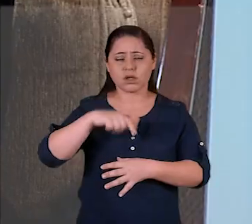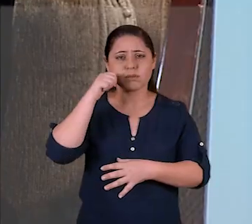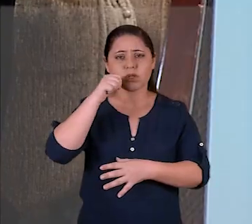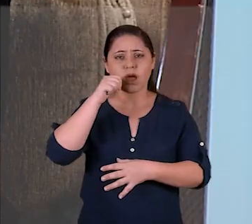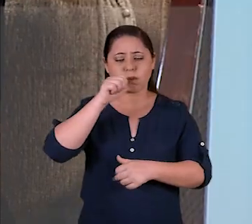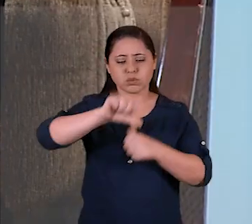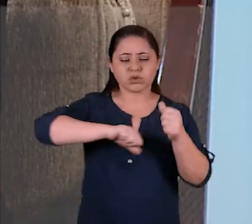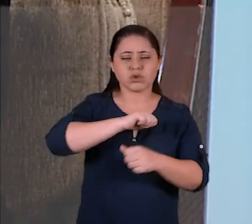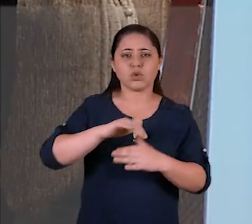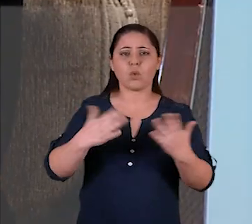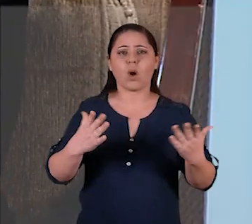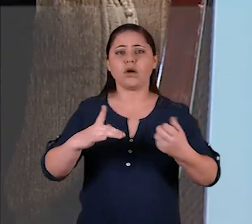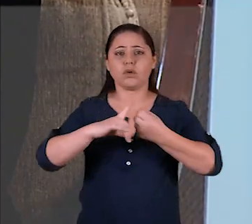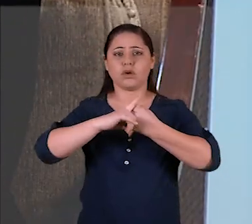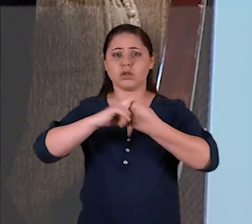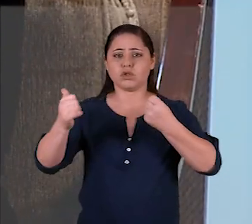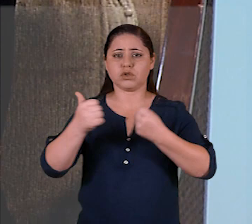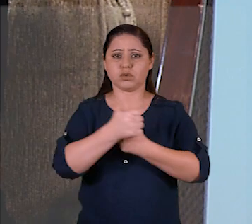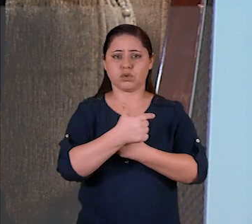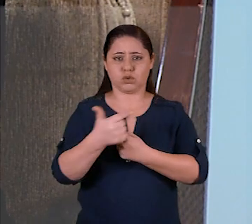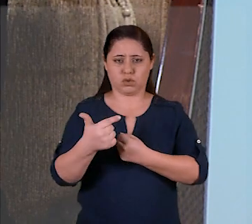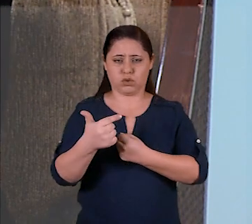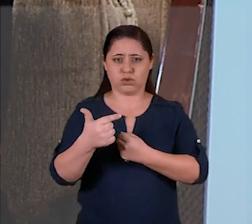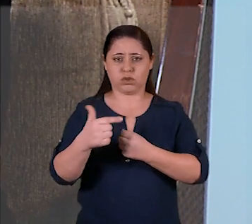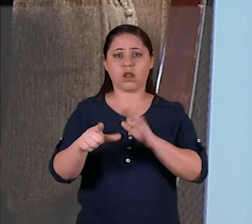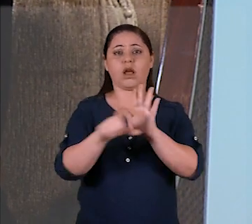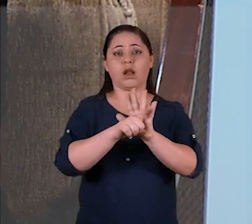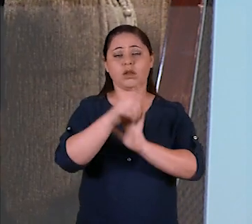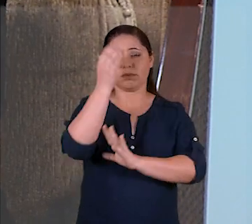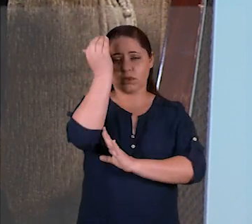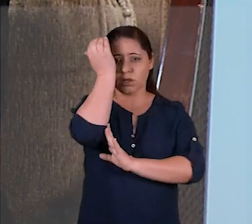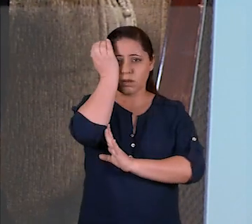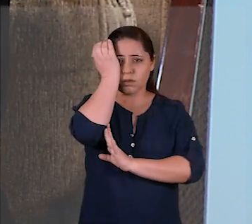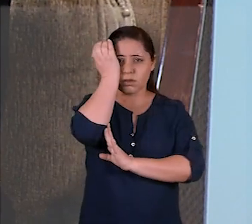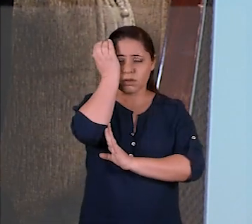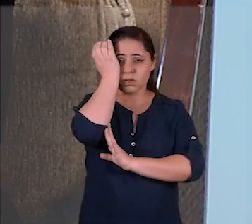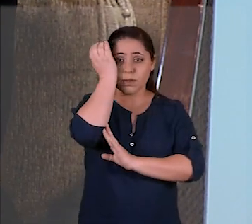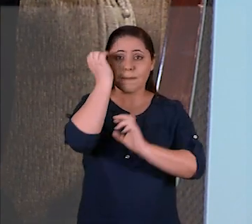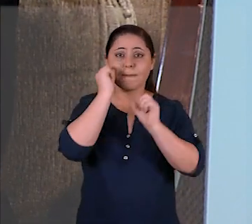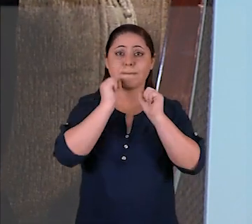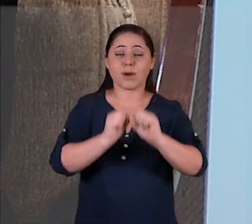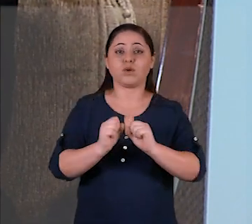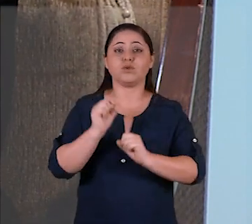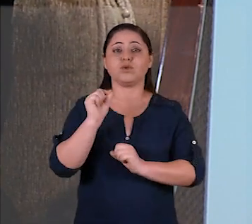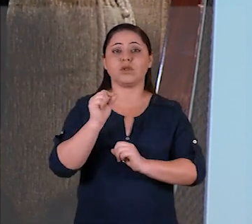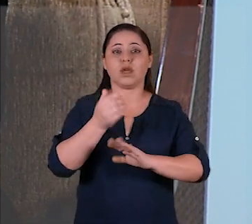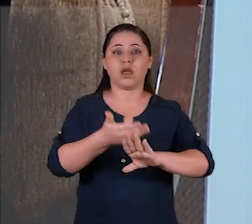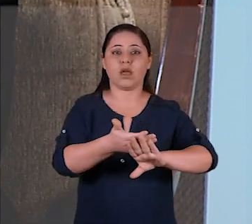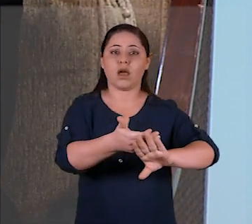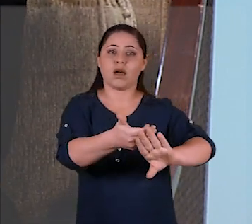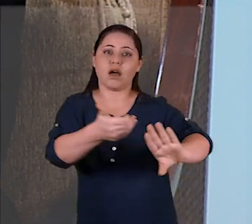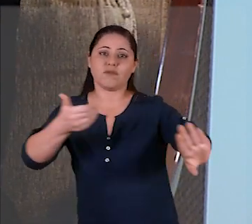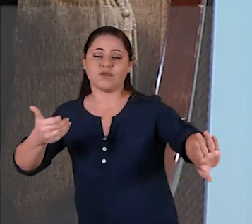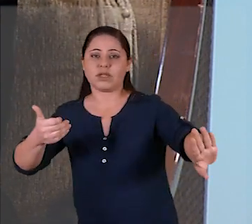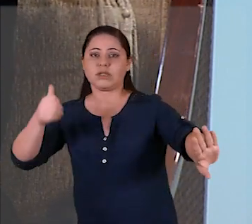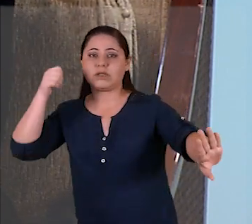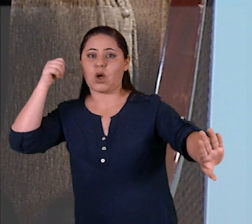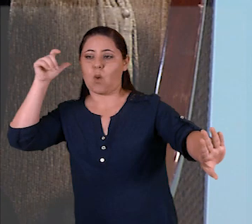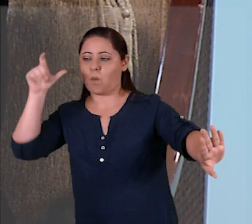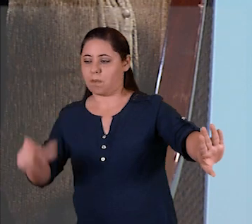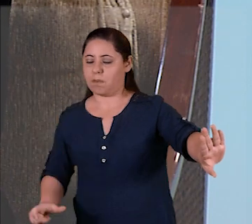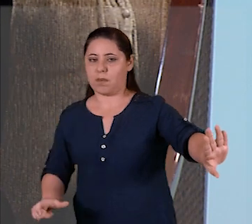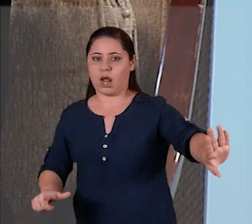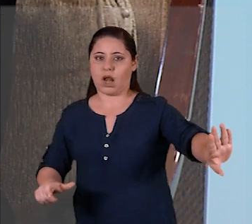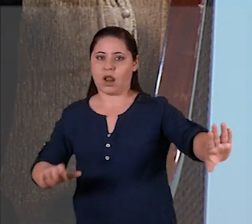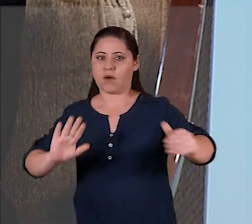mudança mais recente é o artigo 12 da Lei Maria da Penha, né, possibilitando o afastamento do agressor do